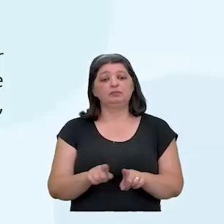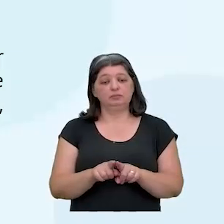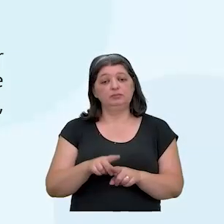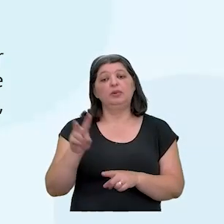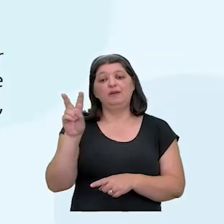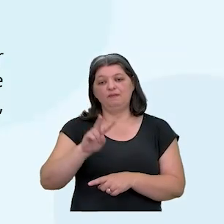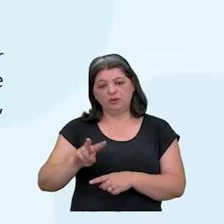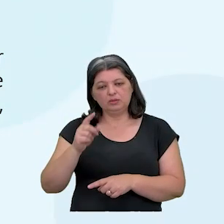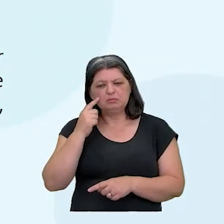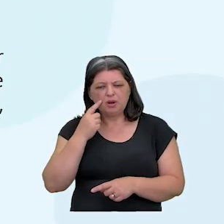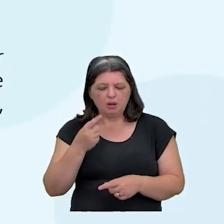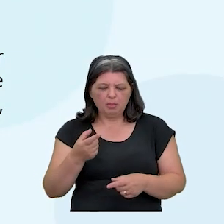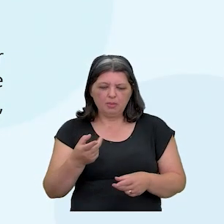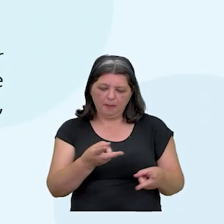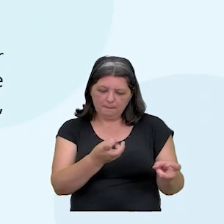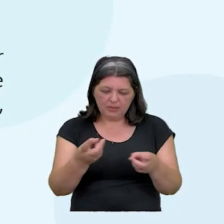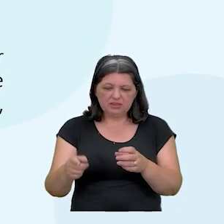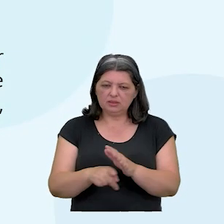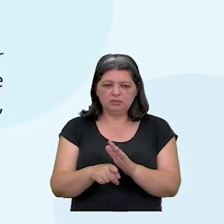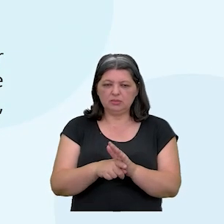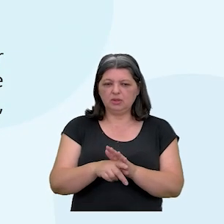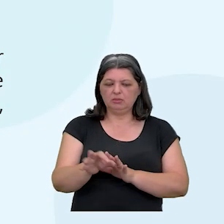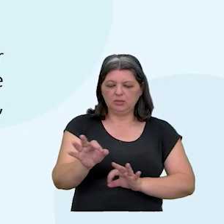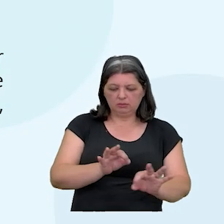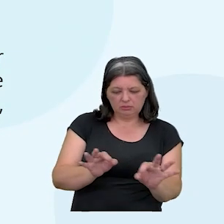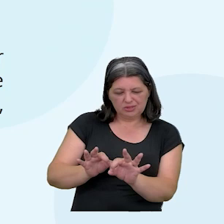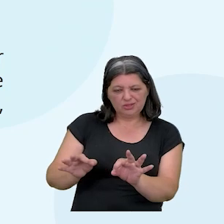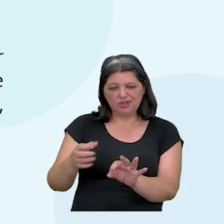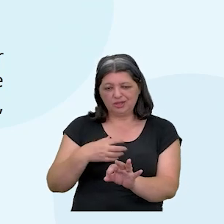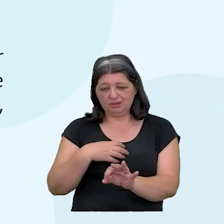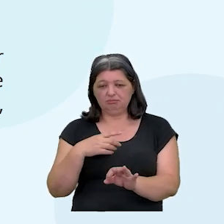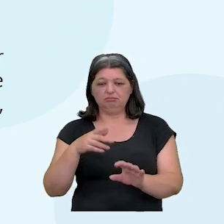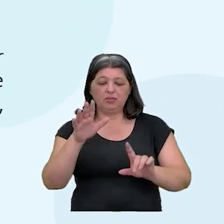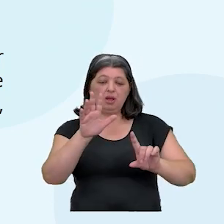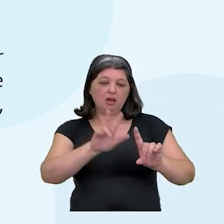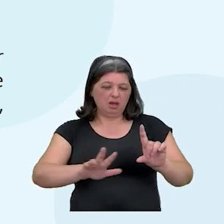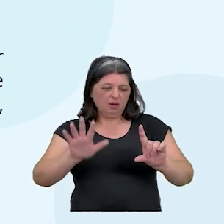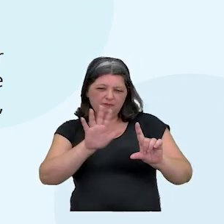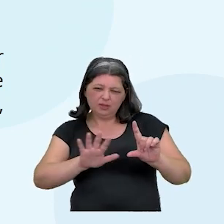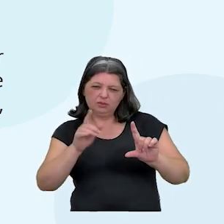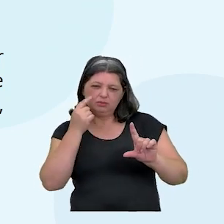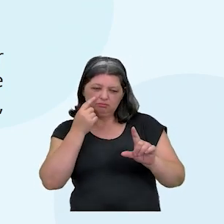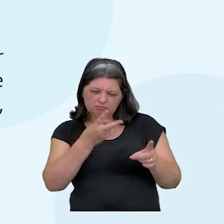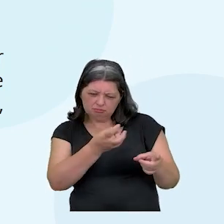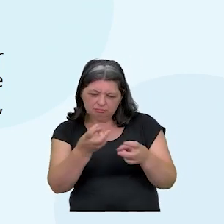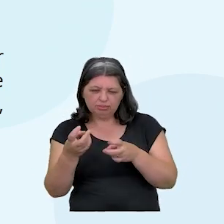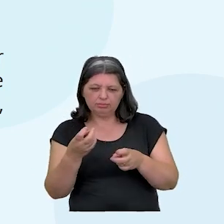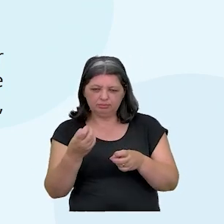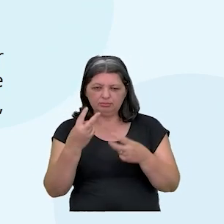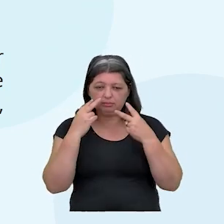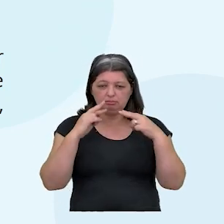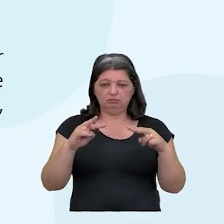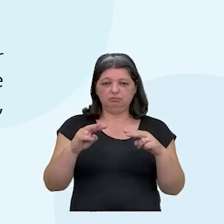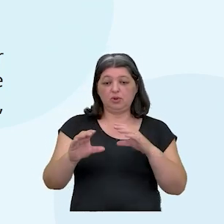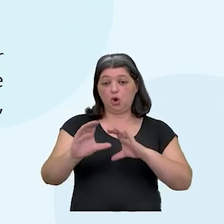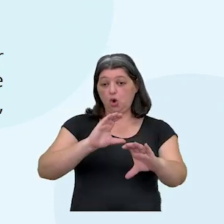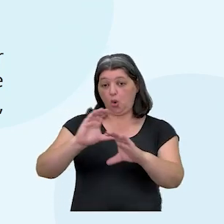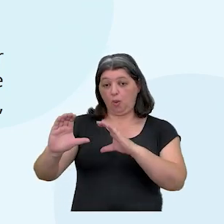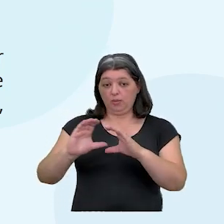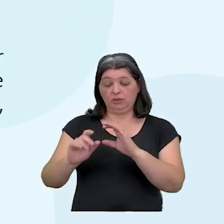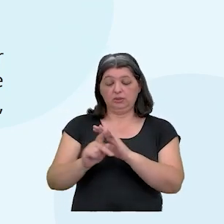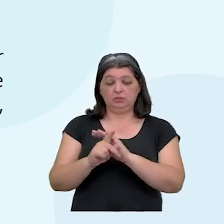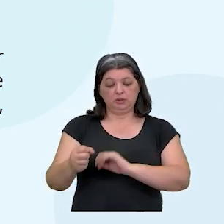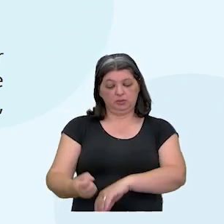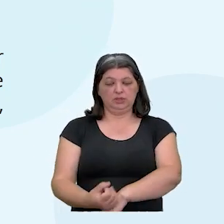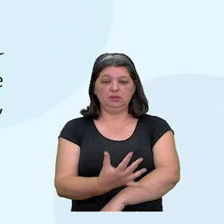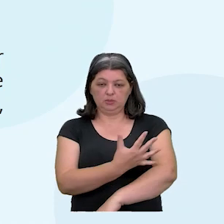preocupar-se com a estética do seu fanzine. Organize os elementos visuais de uma forma que comunique o que você quer passar em termos de emoções